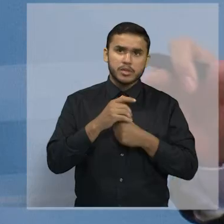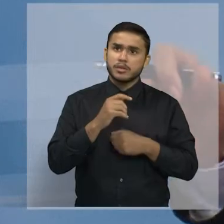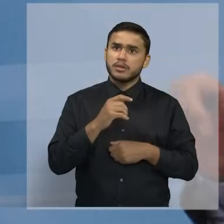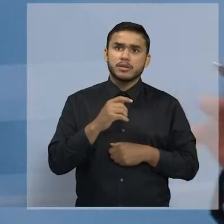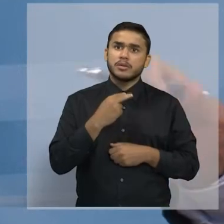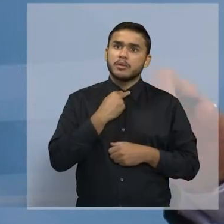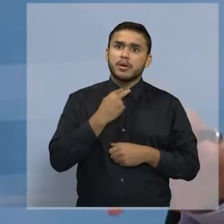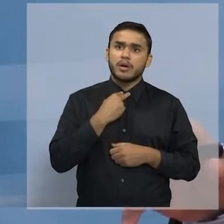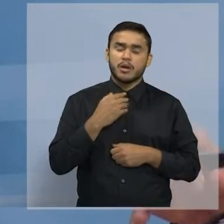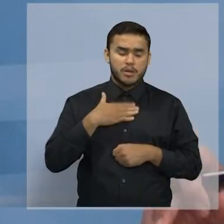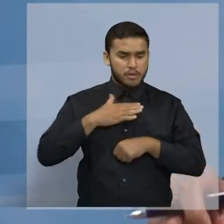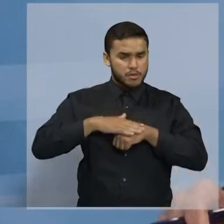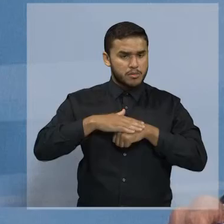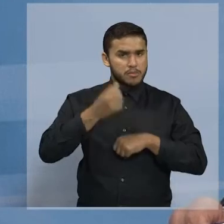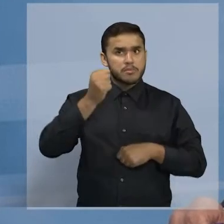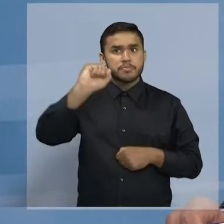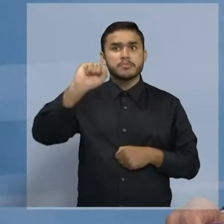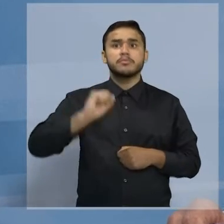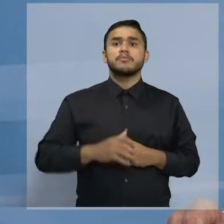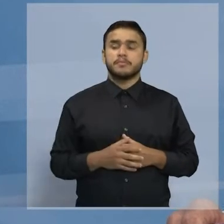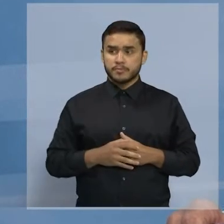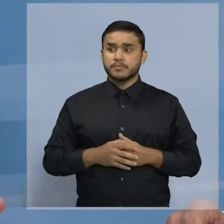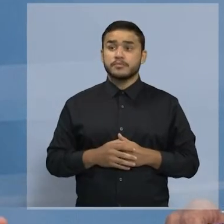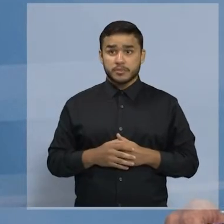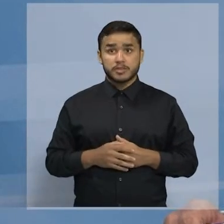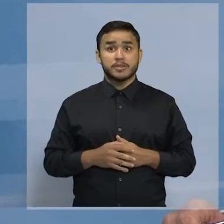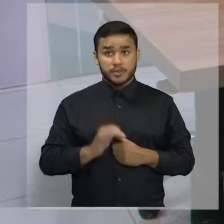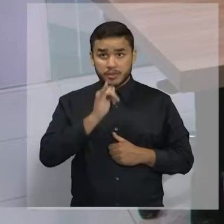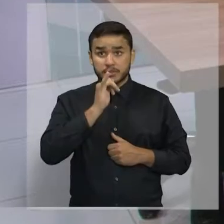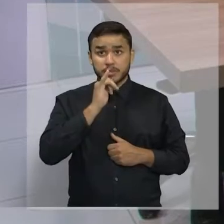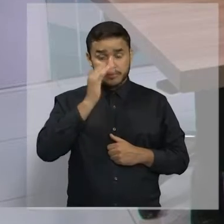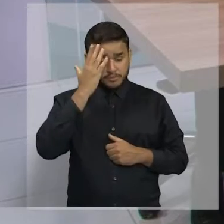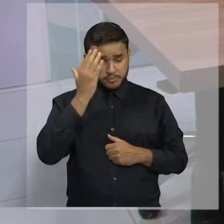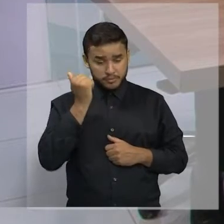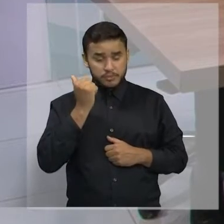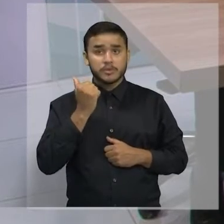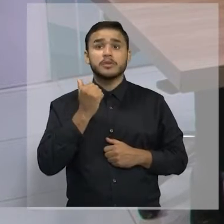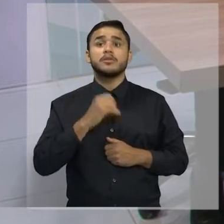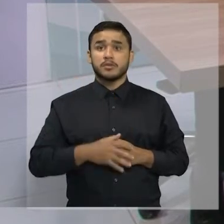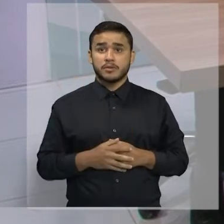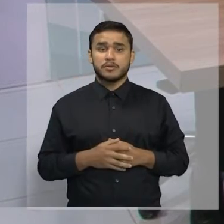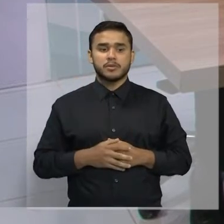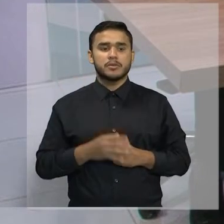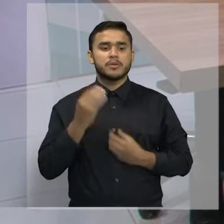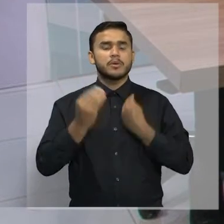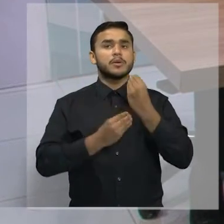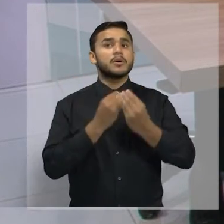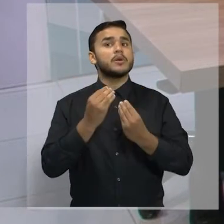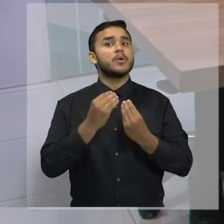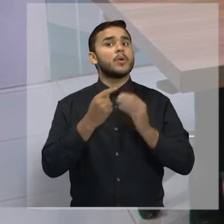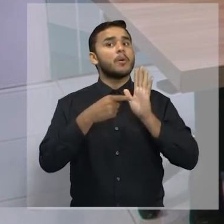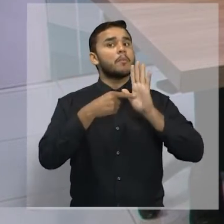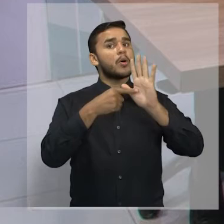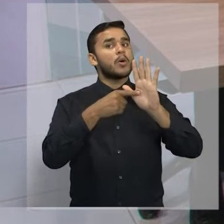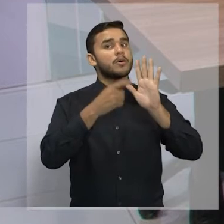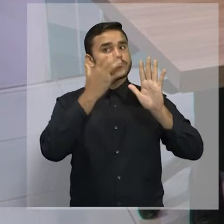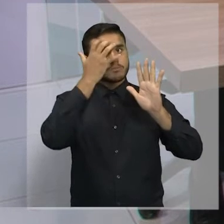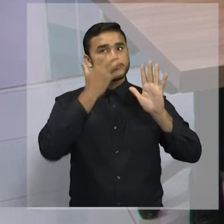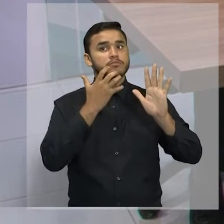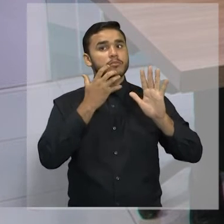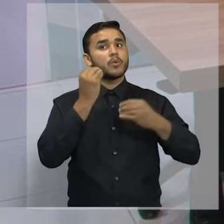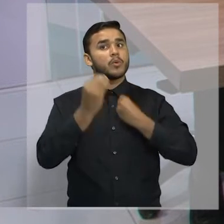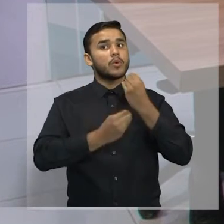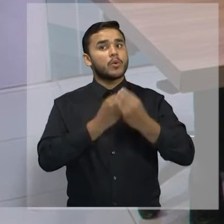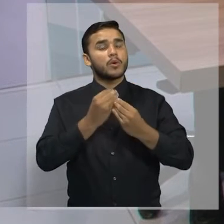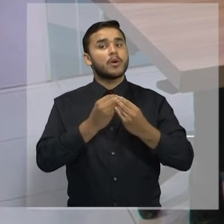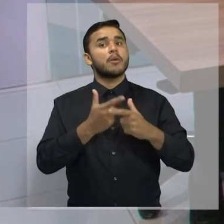vou me defender. Mas na Previdência eu faço isso, Arnaldo, é parte, vamos dizer assim, dos males do